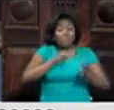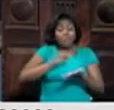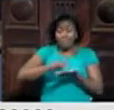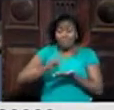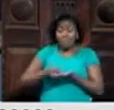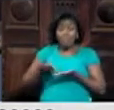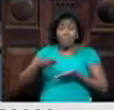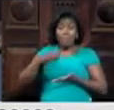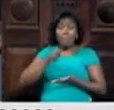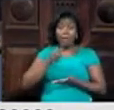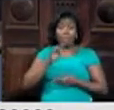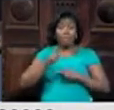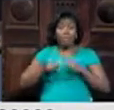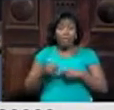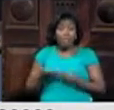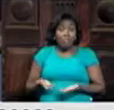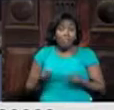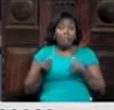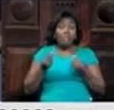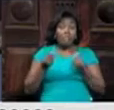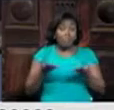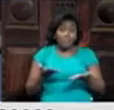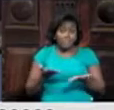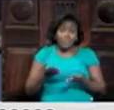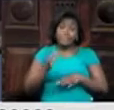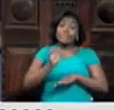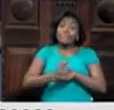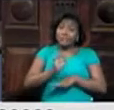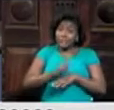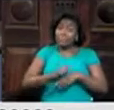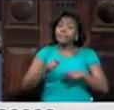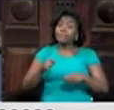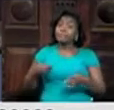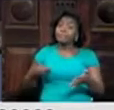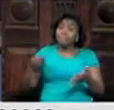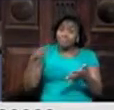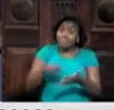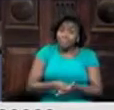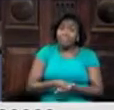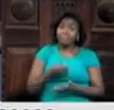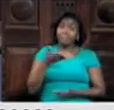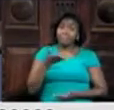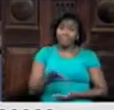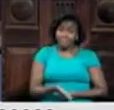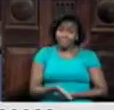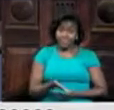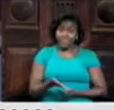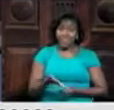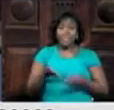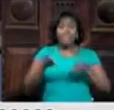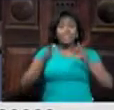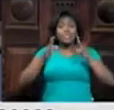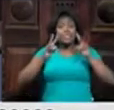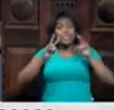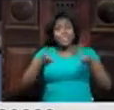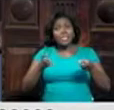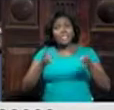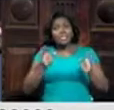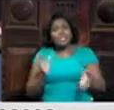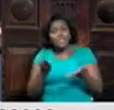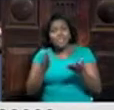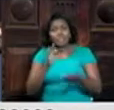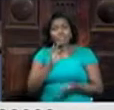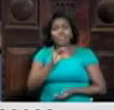matéria-prima. E aí é um problemaço que o Estado do Rio tem que enfrentar, já de cara com relação a questão de incentivos fiscais e entre